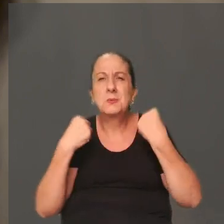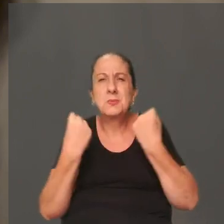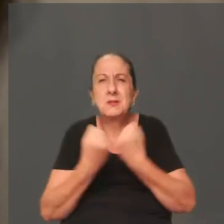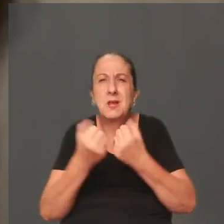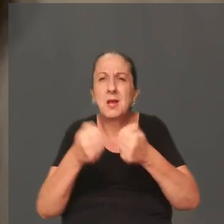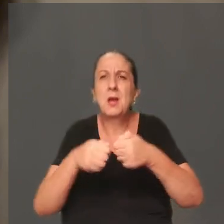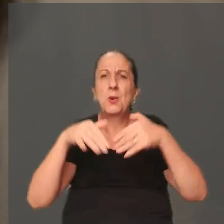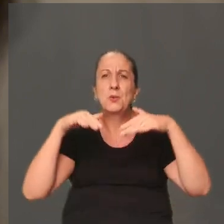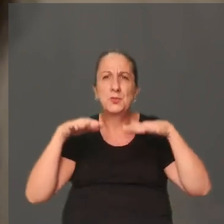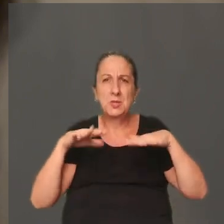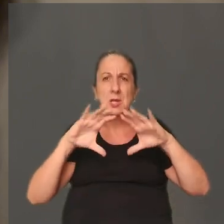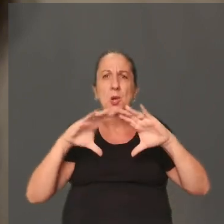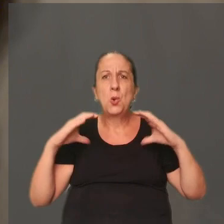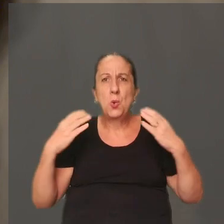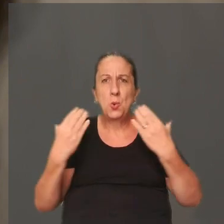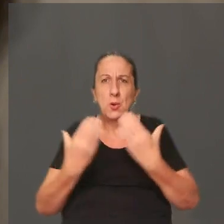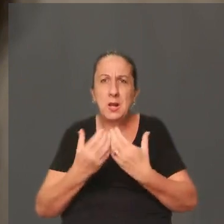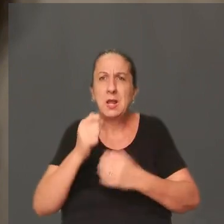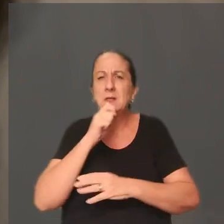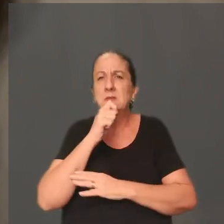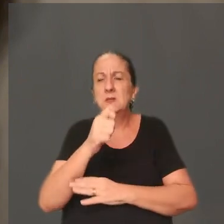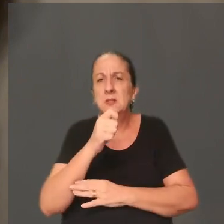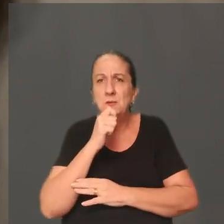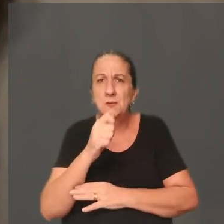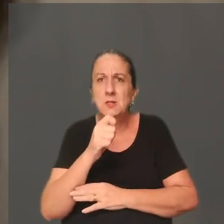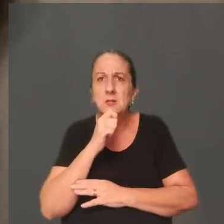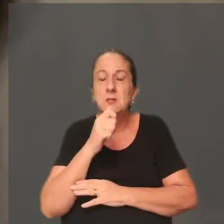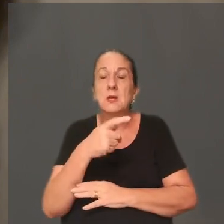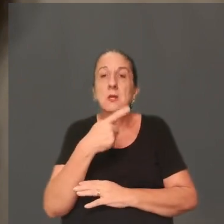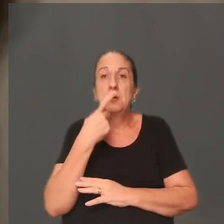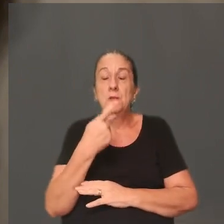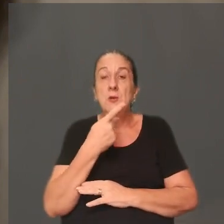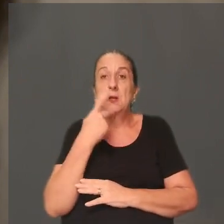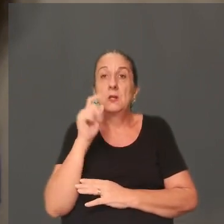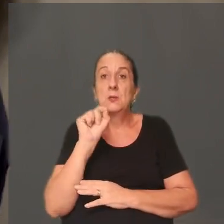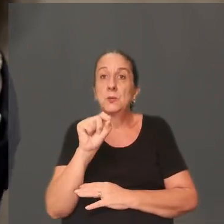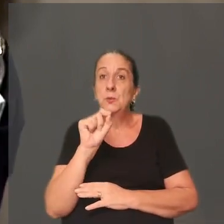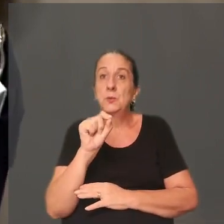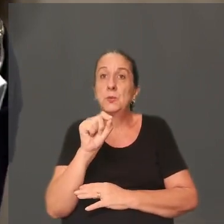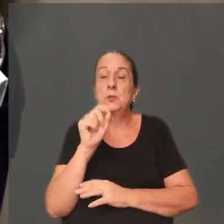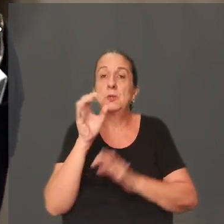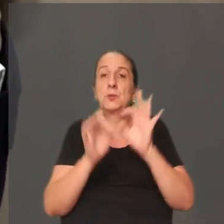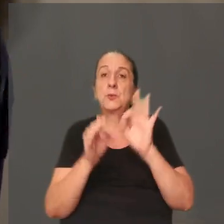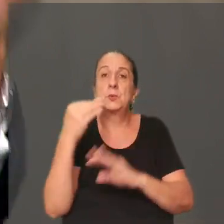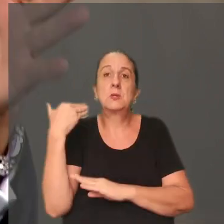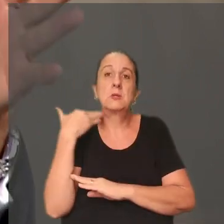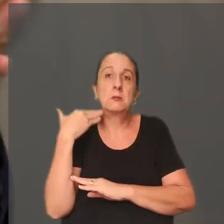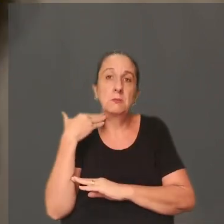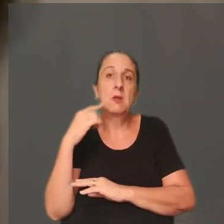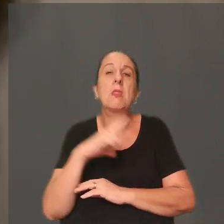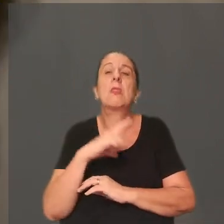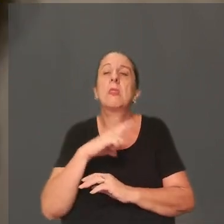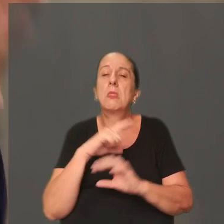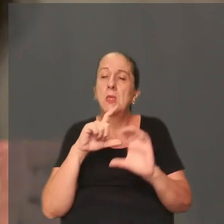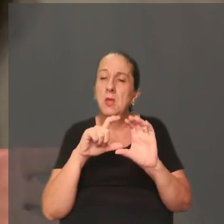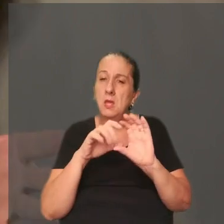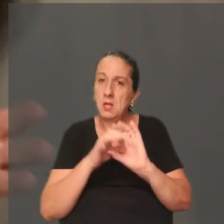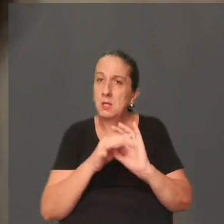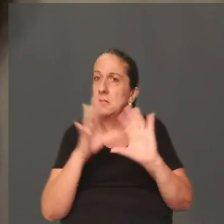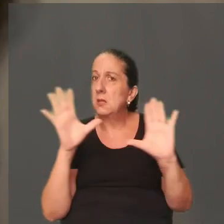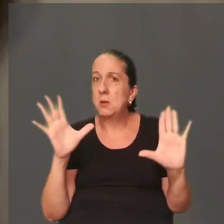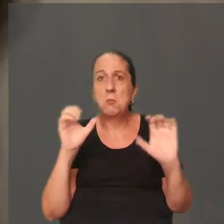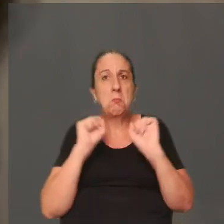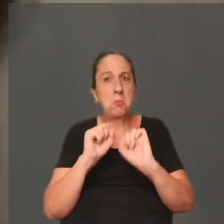em seminários, em audiências, em congressos, entrevista, dizendo que o juiz do trabalho tem